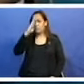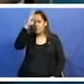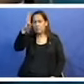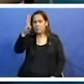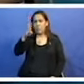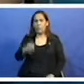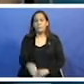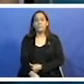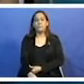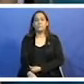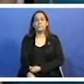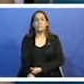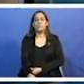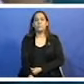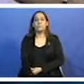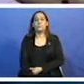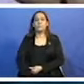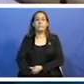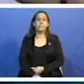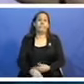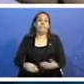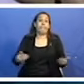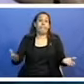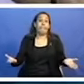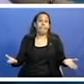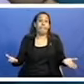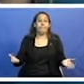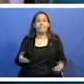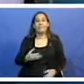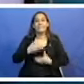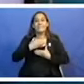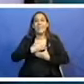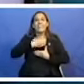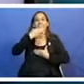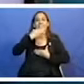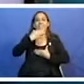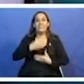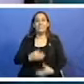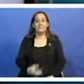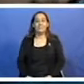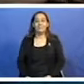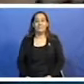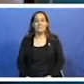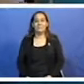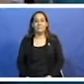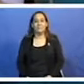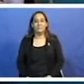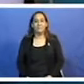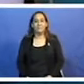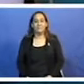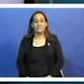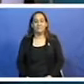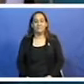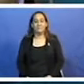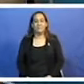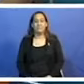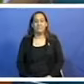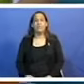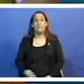nós lemos? Lá da girafa, já eu falei, né? Ela até estava na frente. O personagem